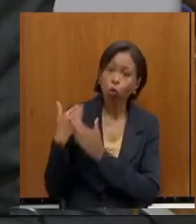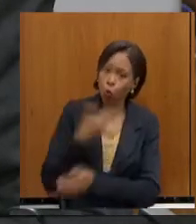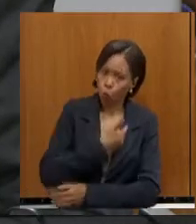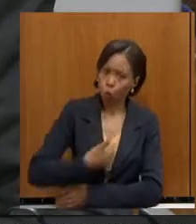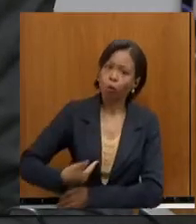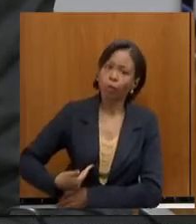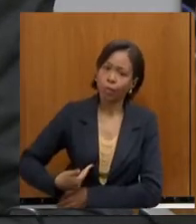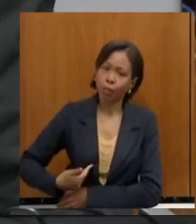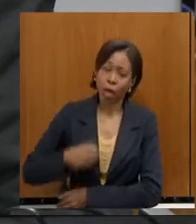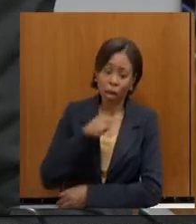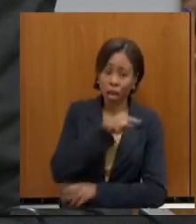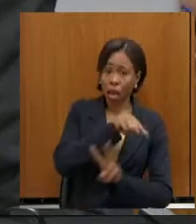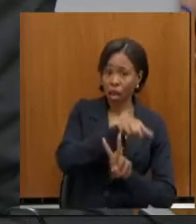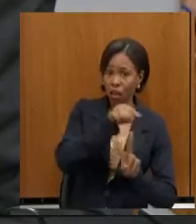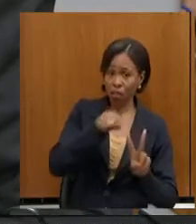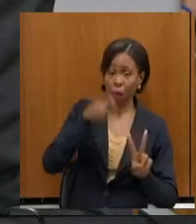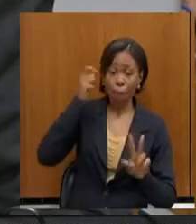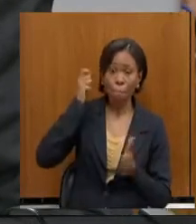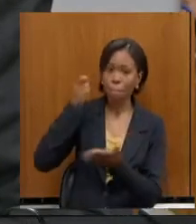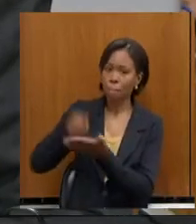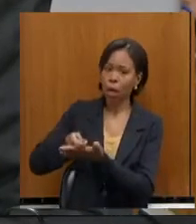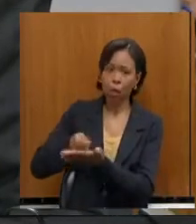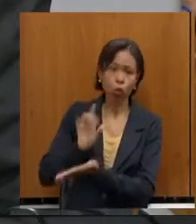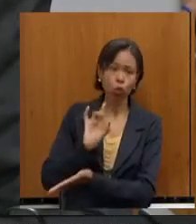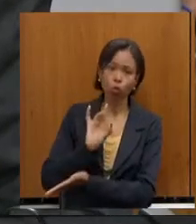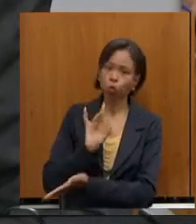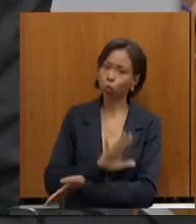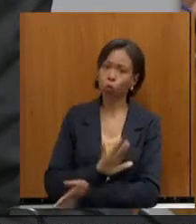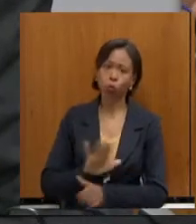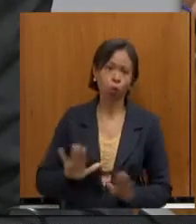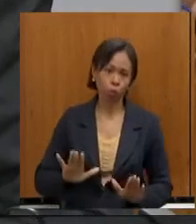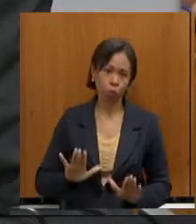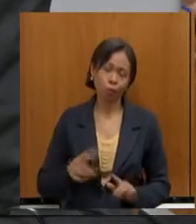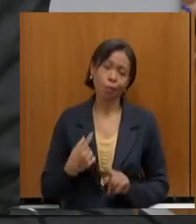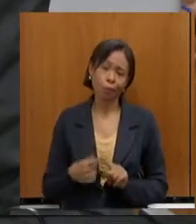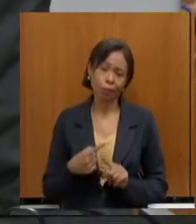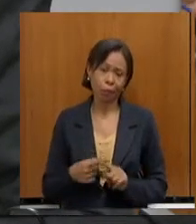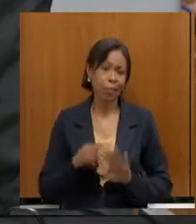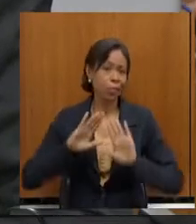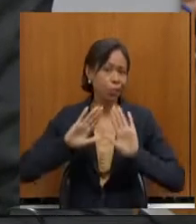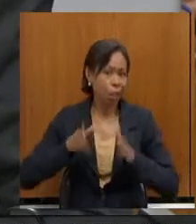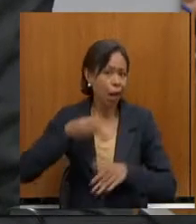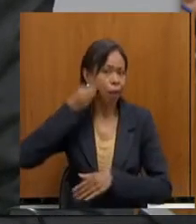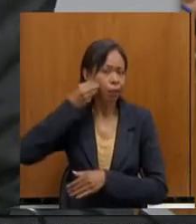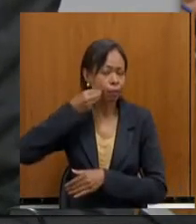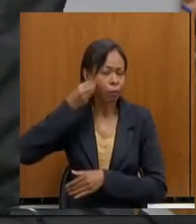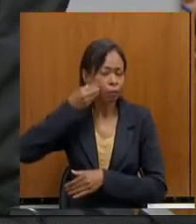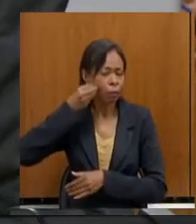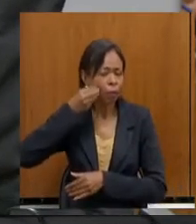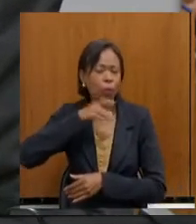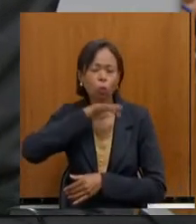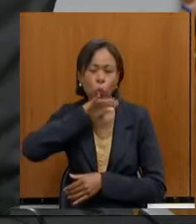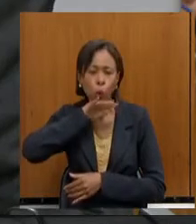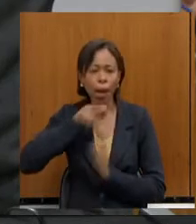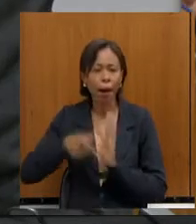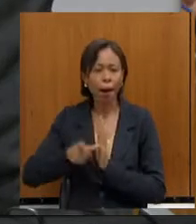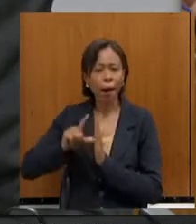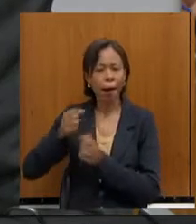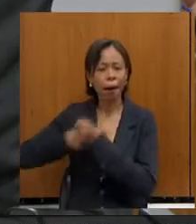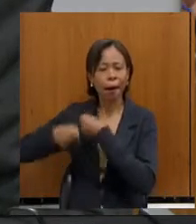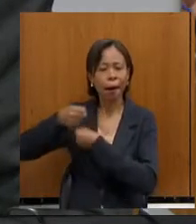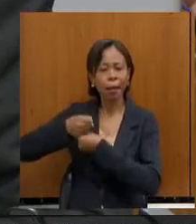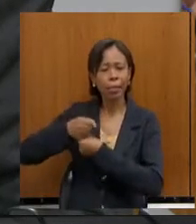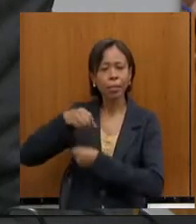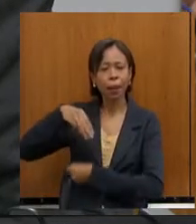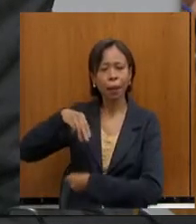pagar esse acordo é primeiro que nós temos uma experiência horrível e relação a Mariana e essa